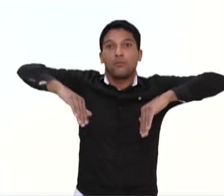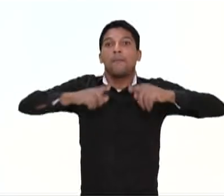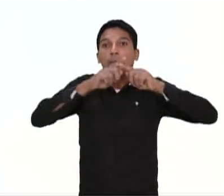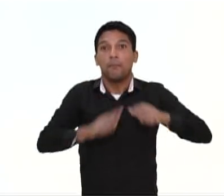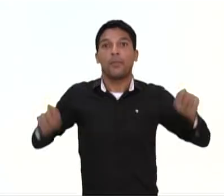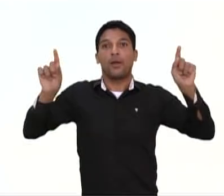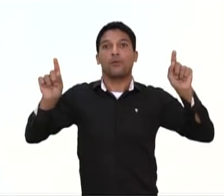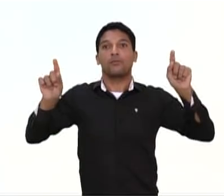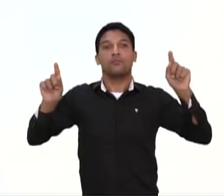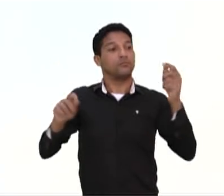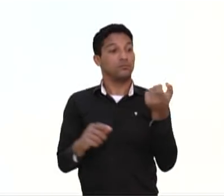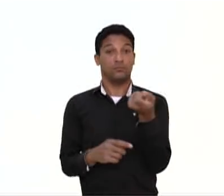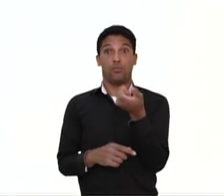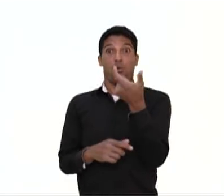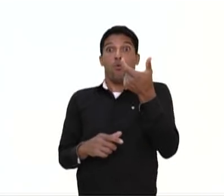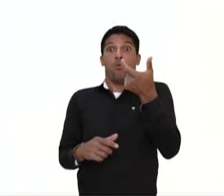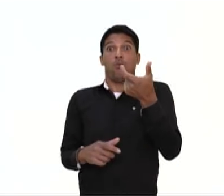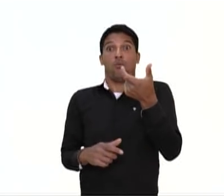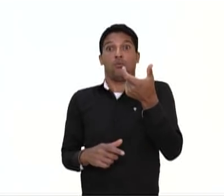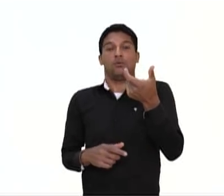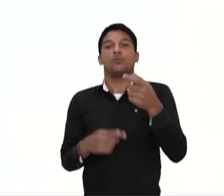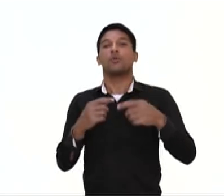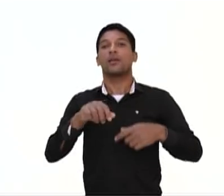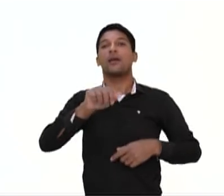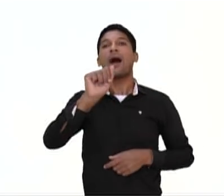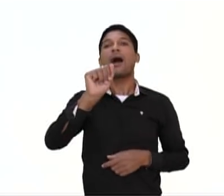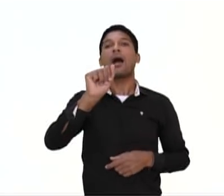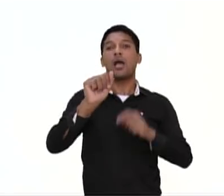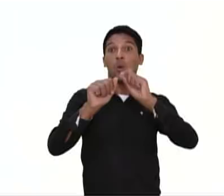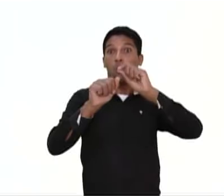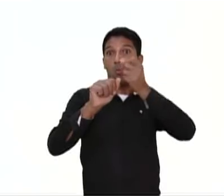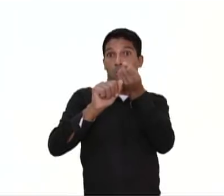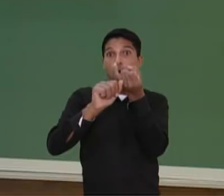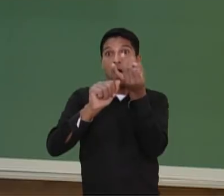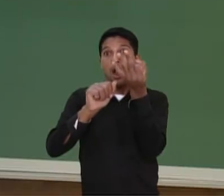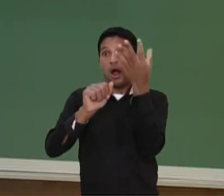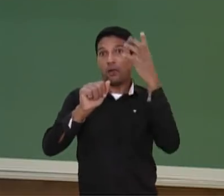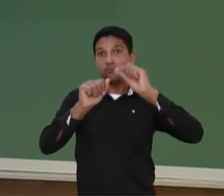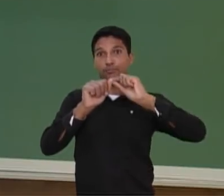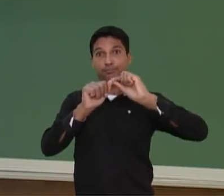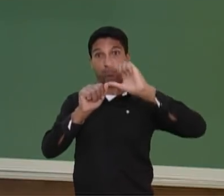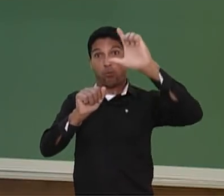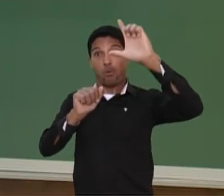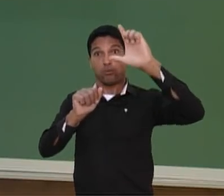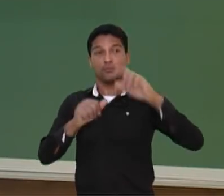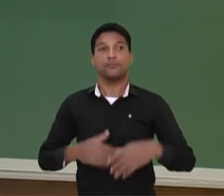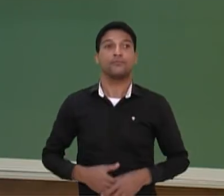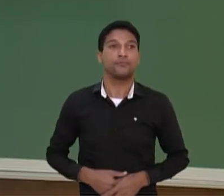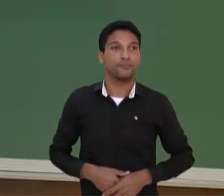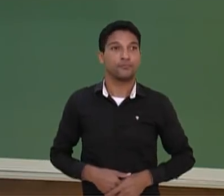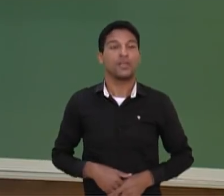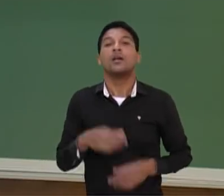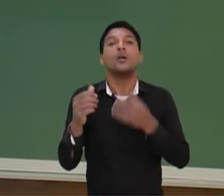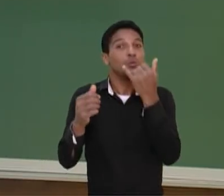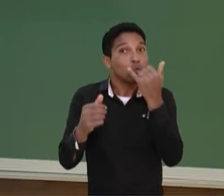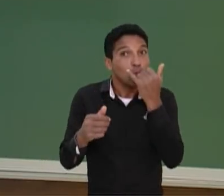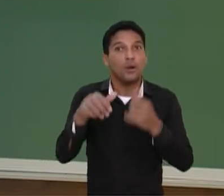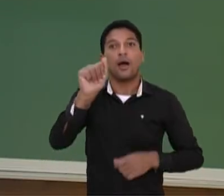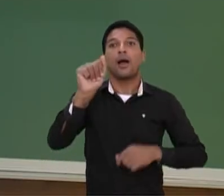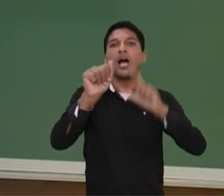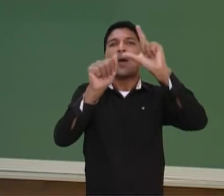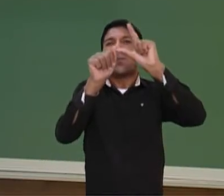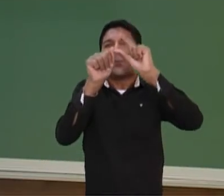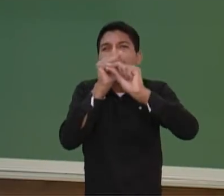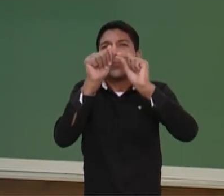só para nós relembrarmos aqui, ó, 0,1 coeficiente de x ao quadrado. Então, bem aberta a curva. Conforme